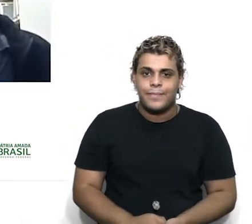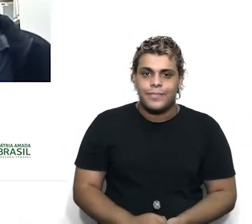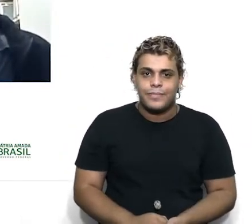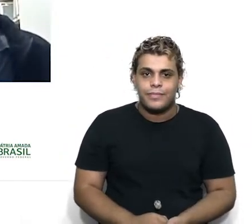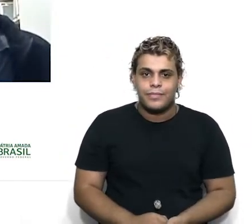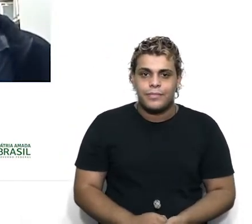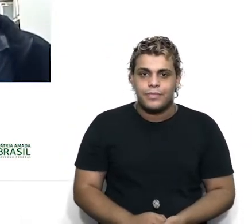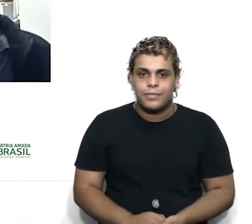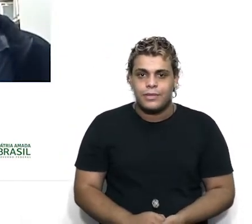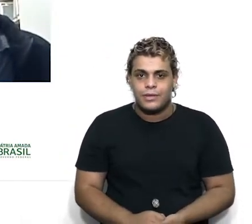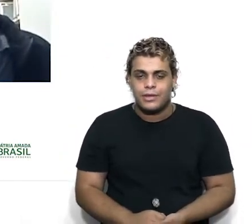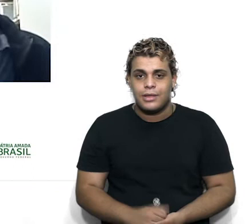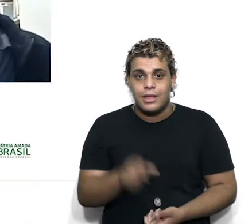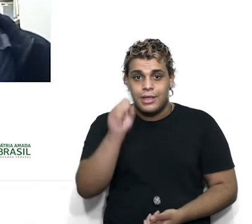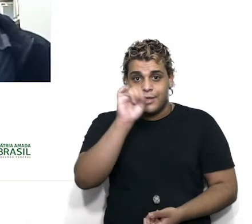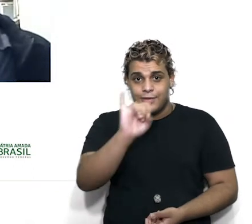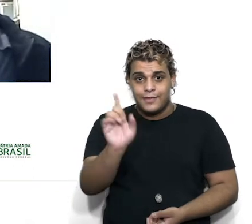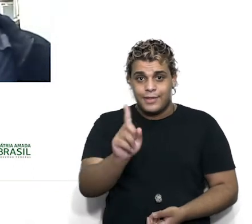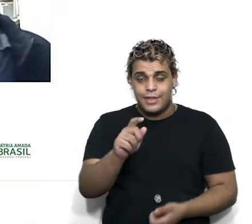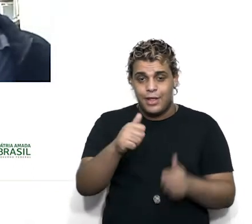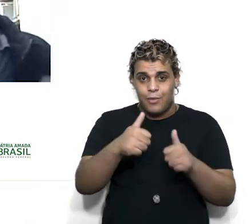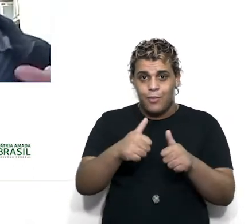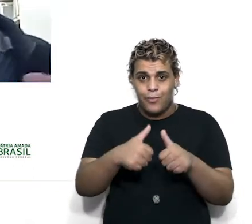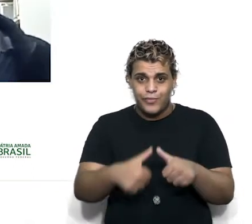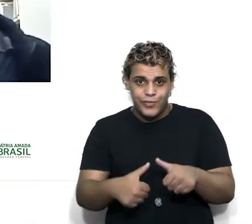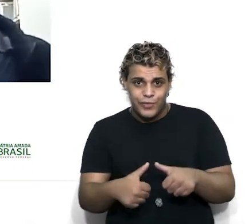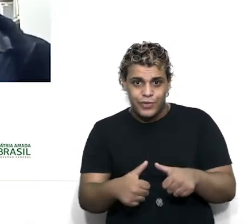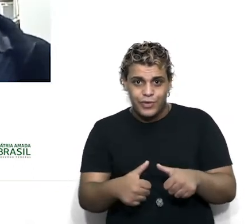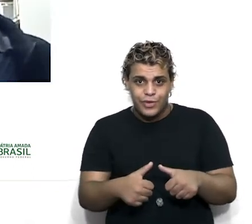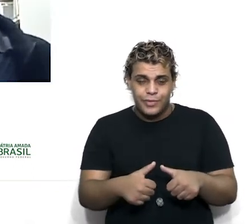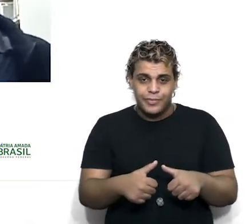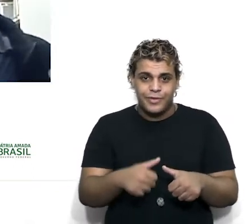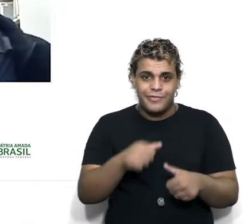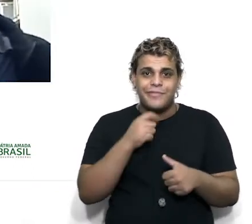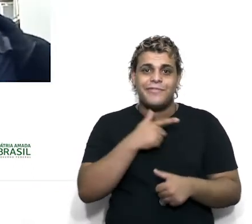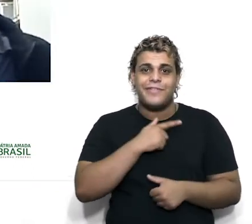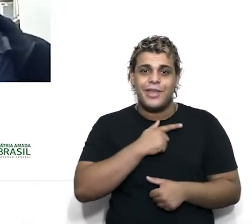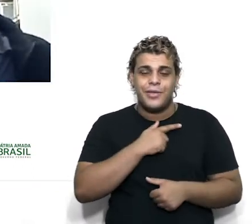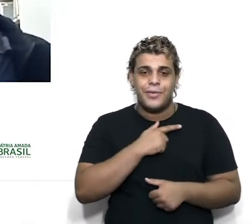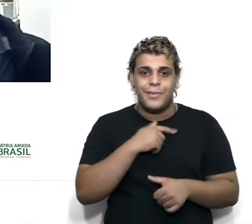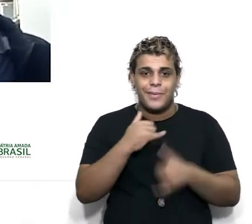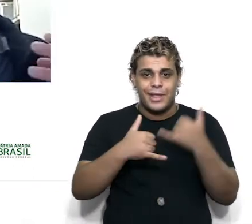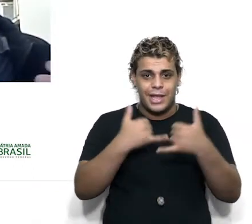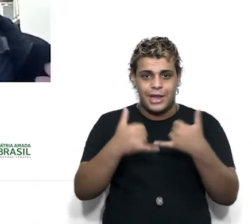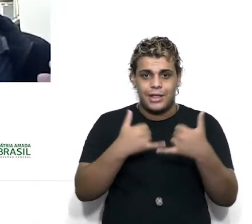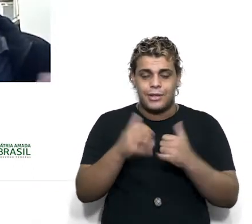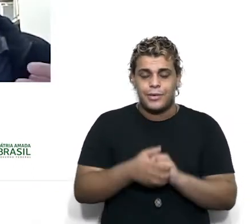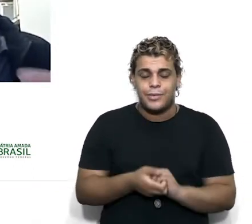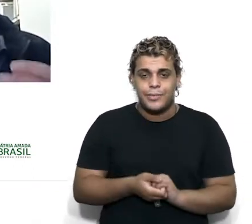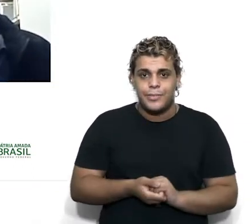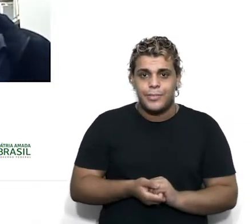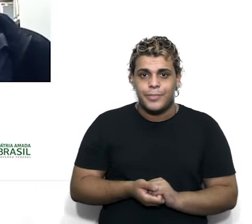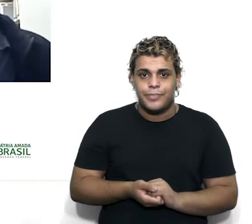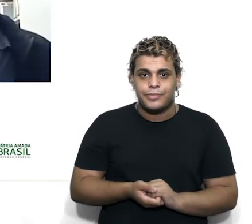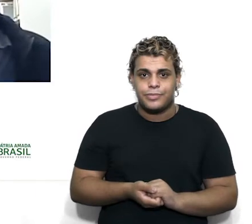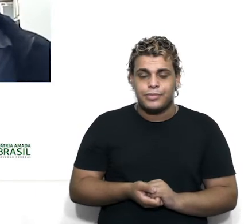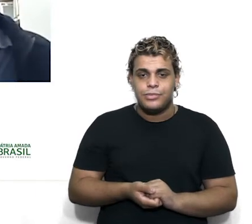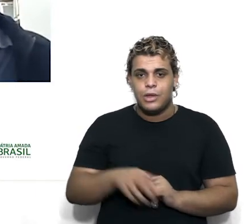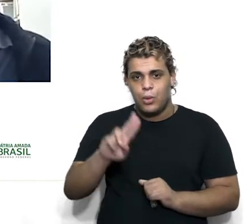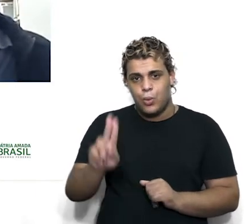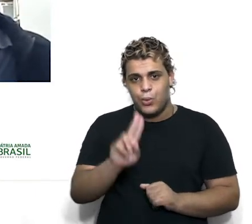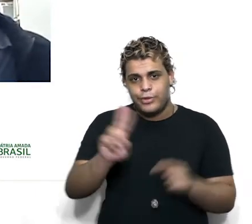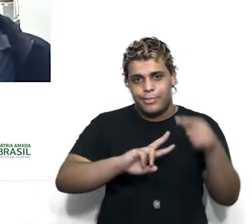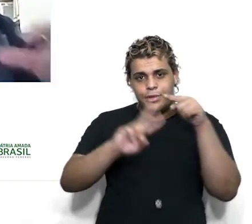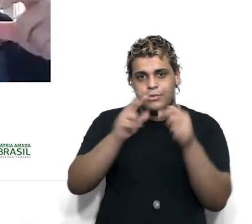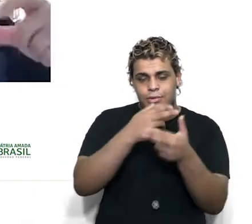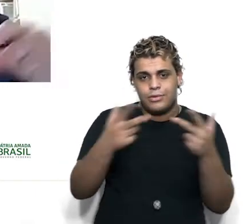trágico, era cómico. A ideia de que um instrumento de medida serve para instrumento de batida, não é? De bater.